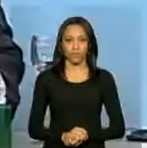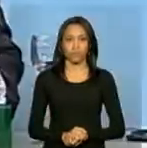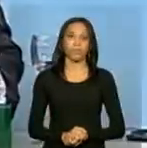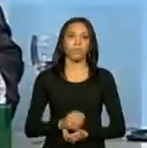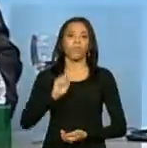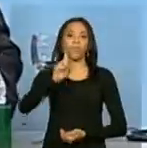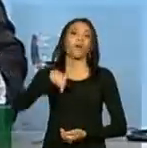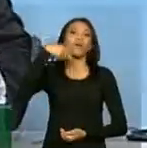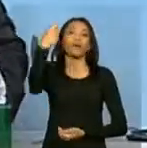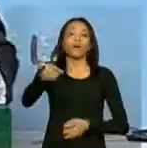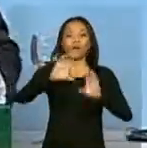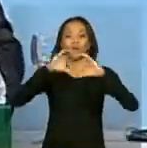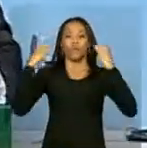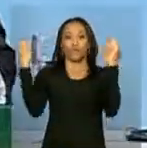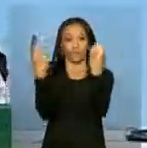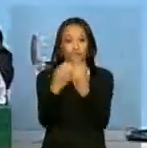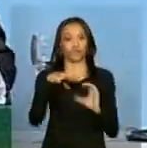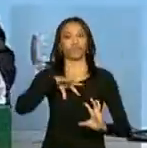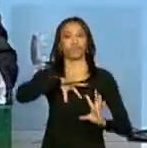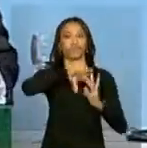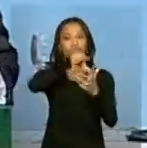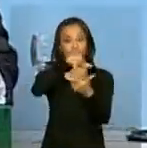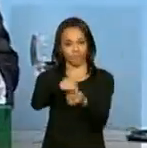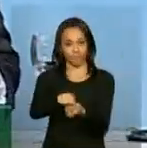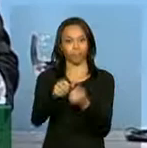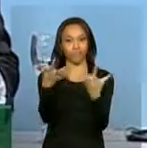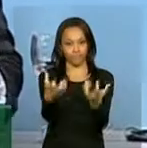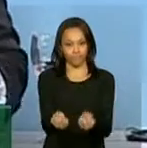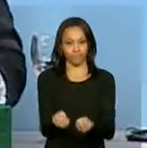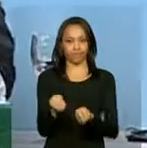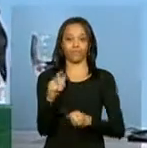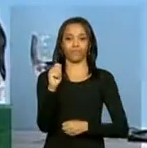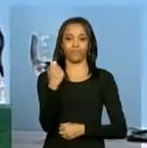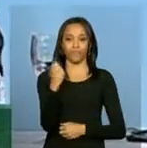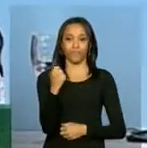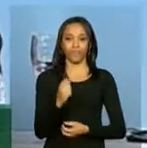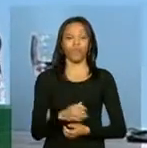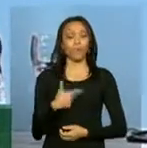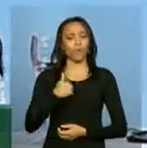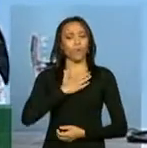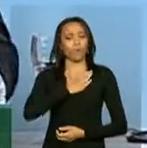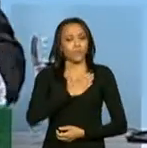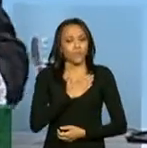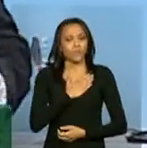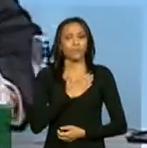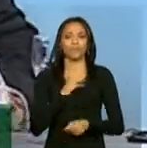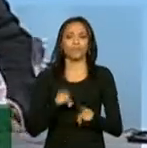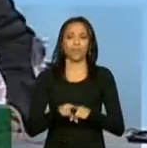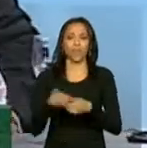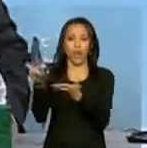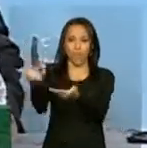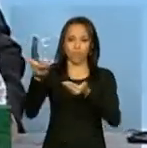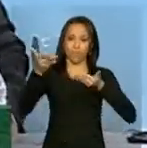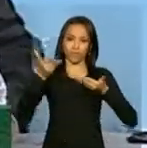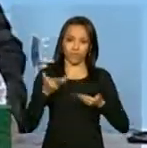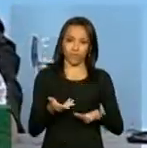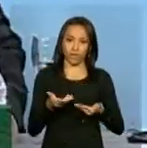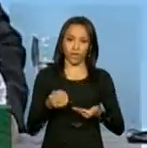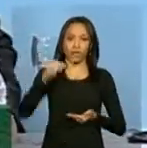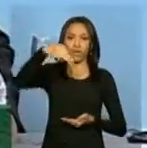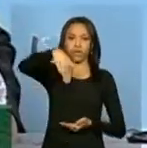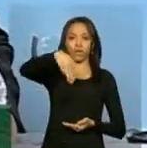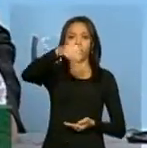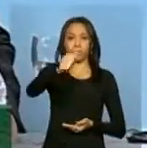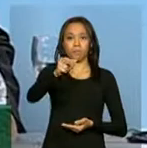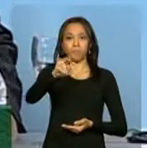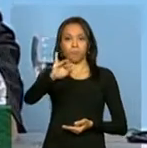Próxima conferência global. E eu gostaria de convidar a senhora Maria del